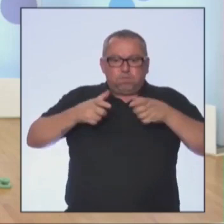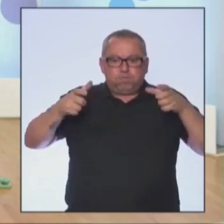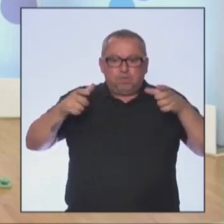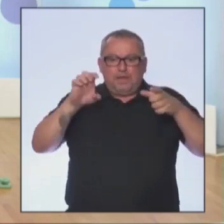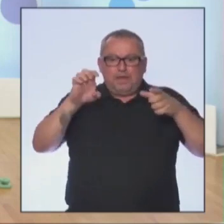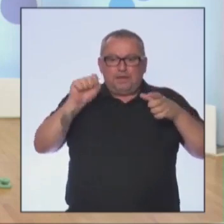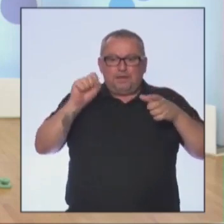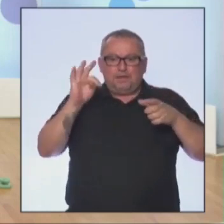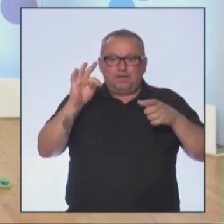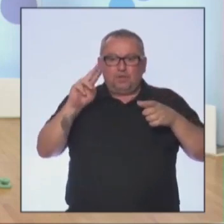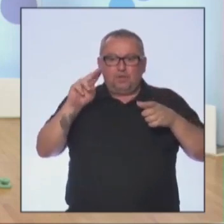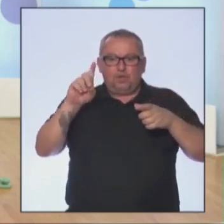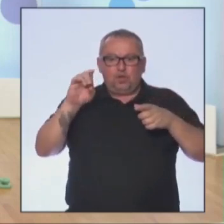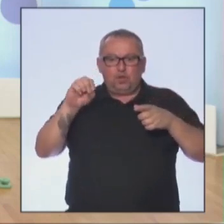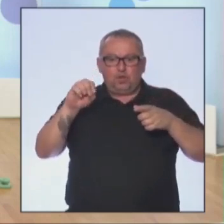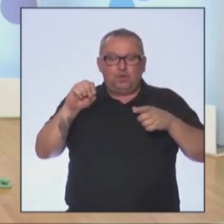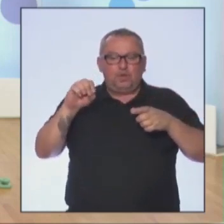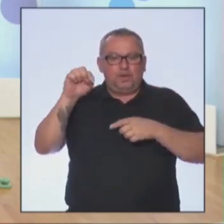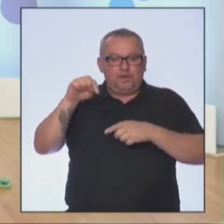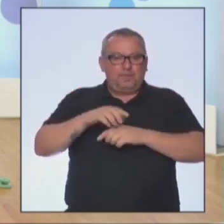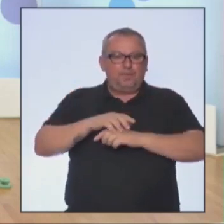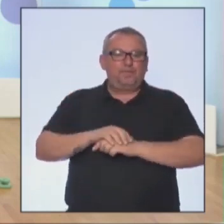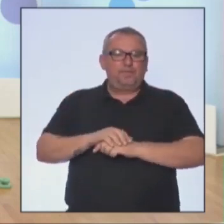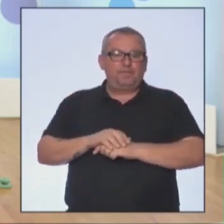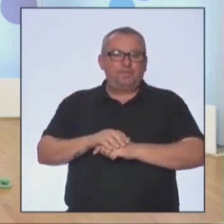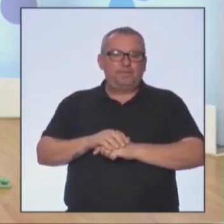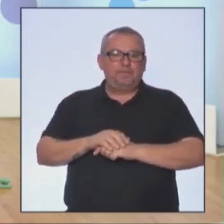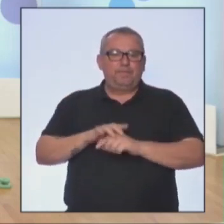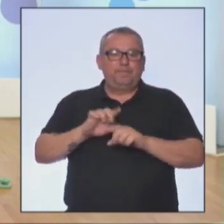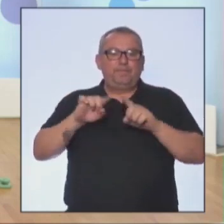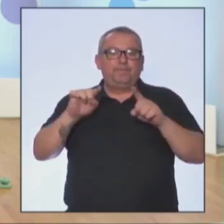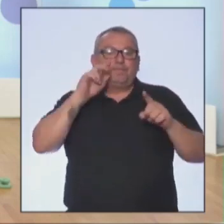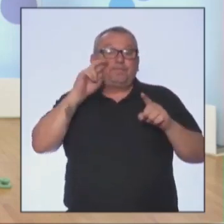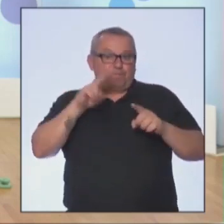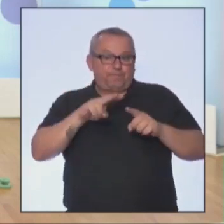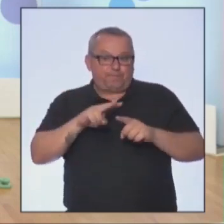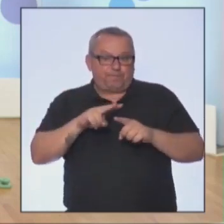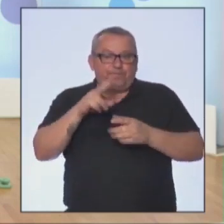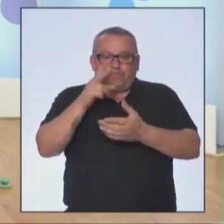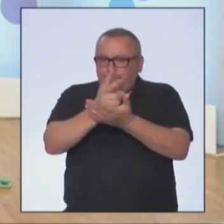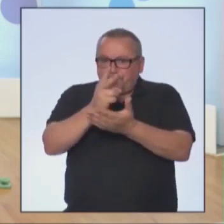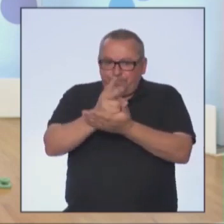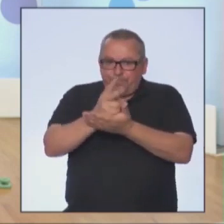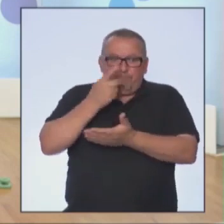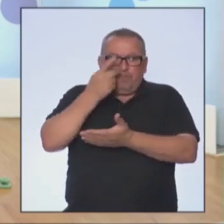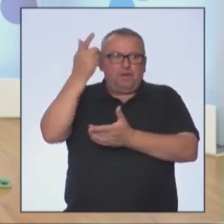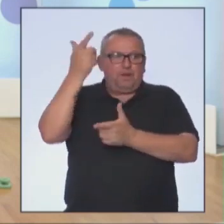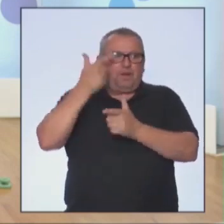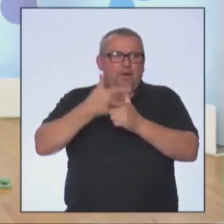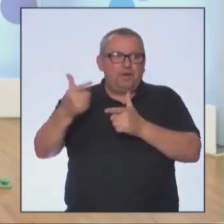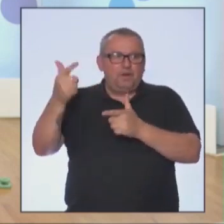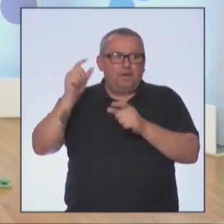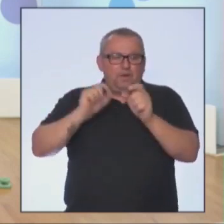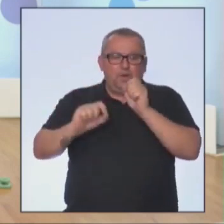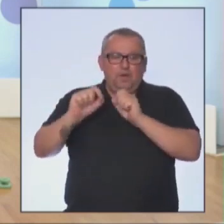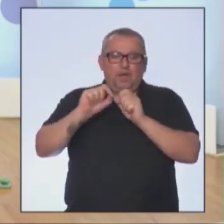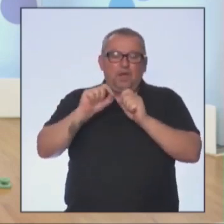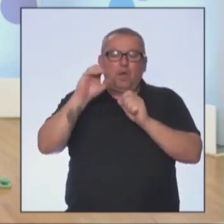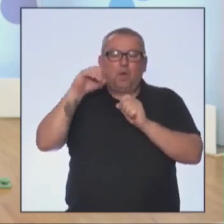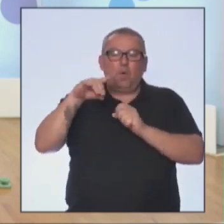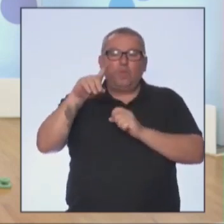estão acontecendo. Pode ser, não sei. Bom, mas vamos lá. Vamos continuar falando sobre